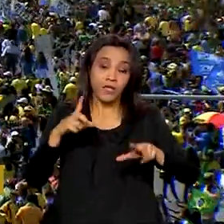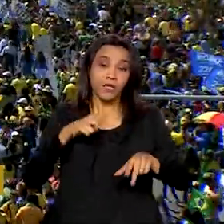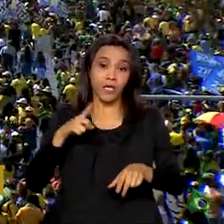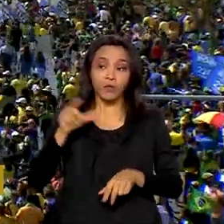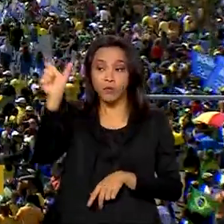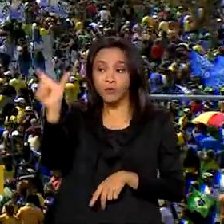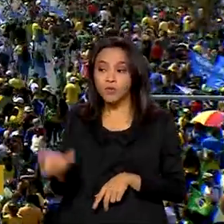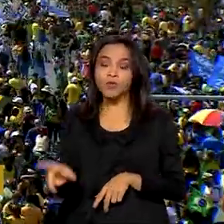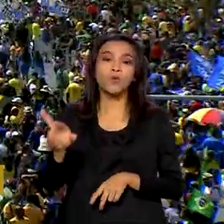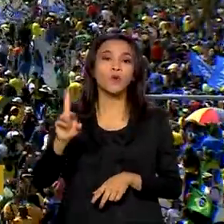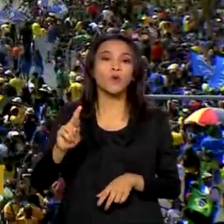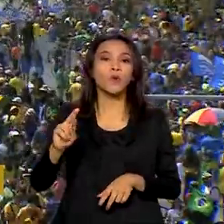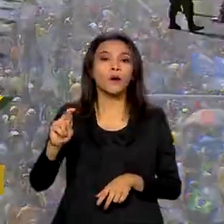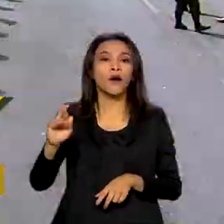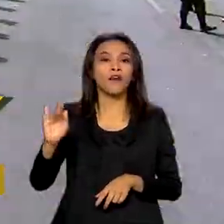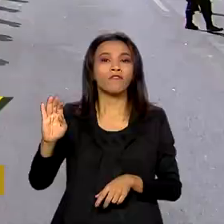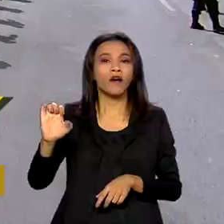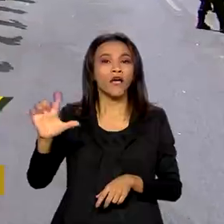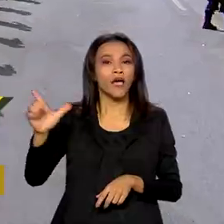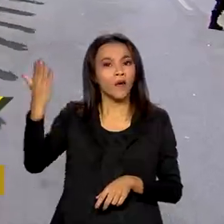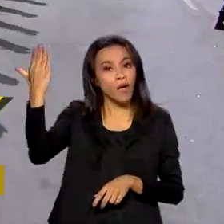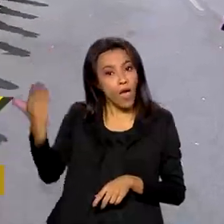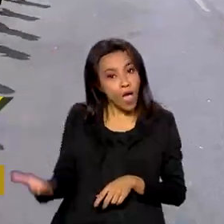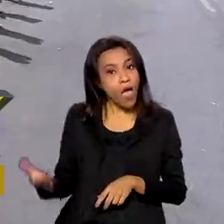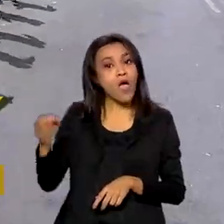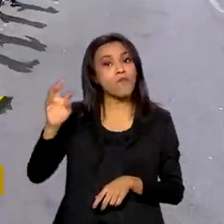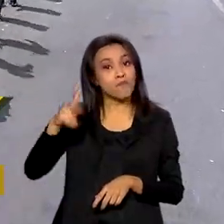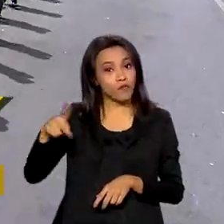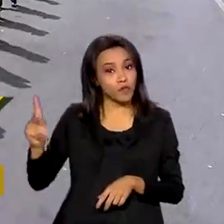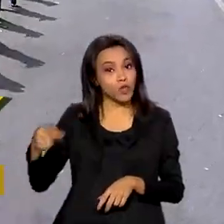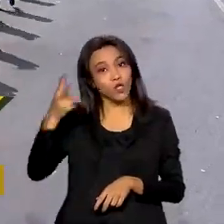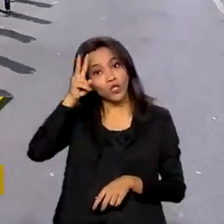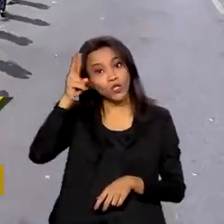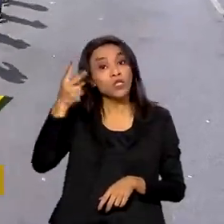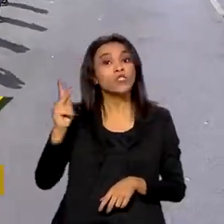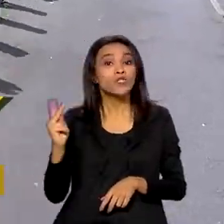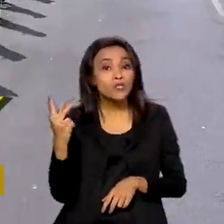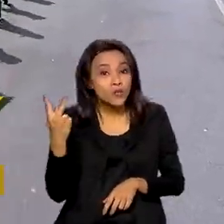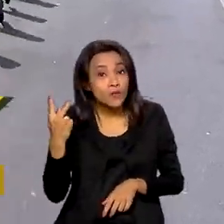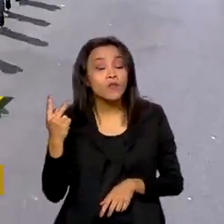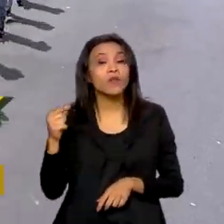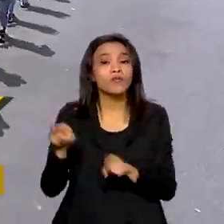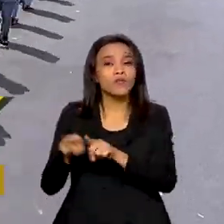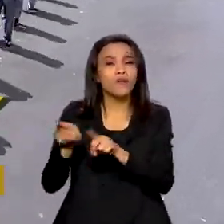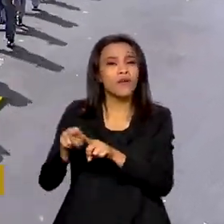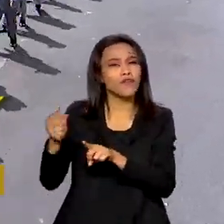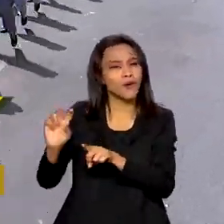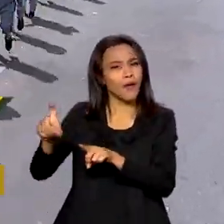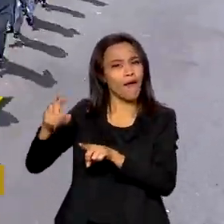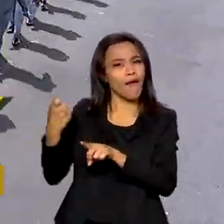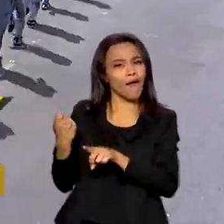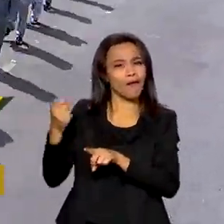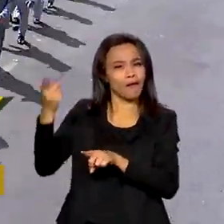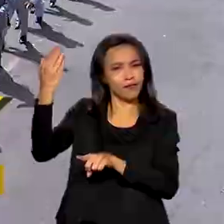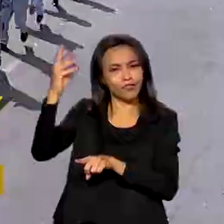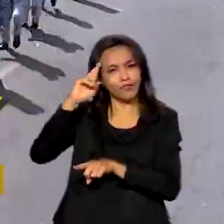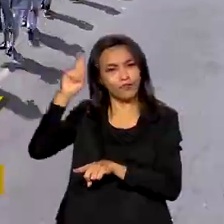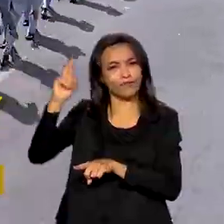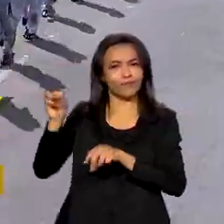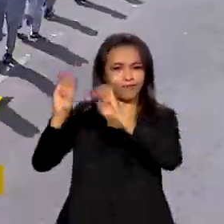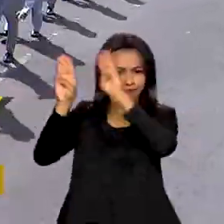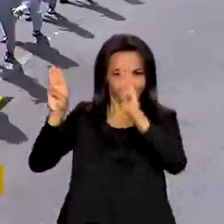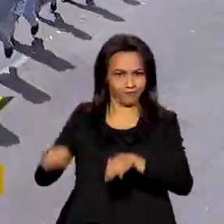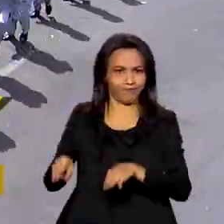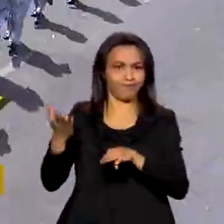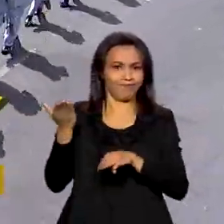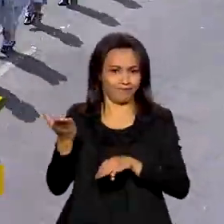Nogueira, professor de História e Literatura, ex-presidente da Biblioteca Nacional, quem também nós também agradecemos com as explicações aqui,